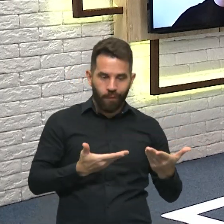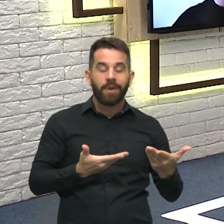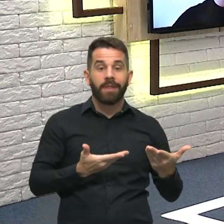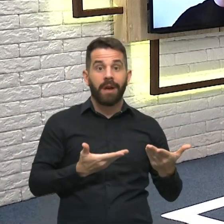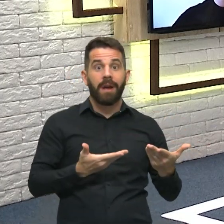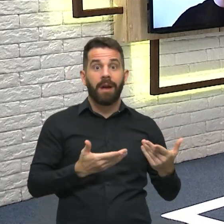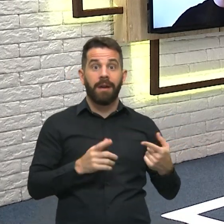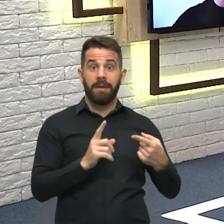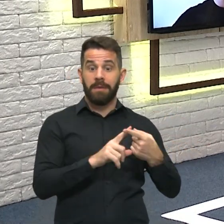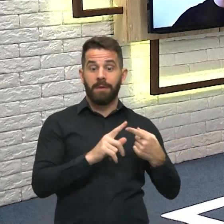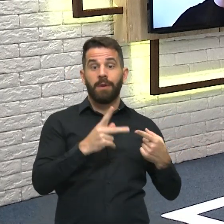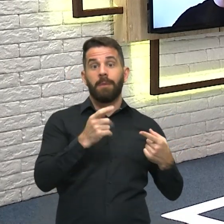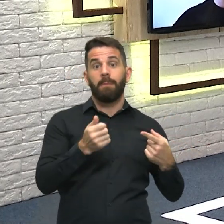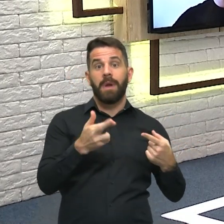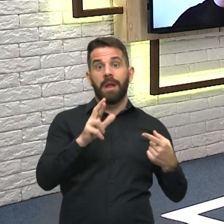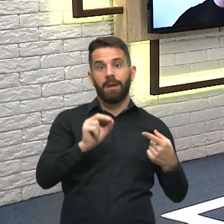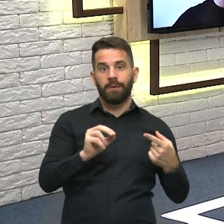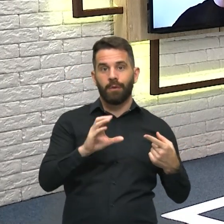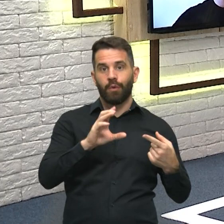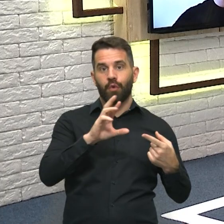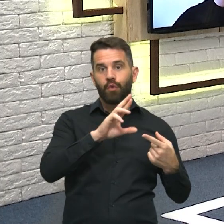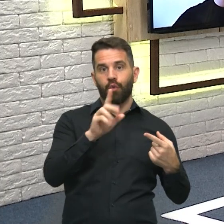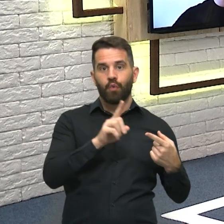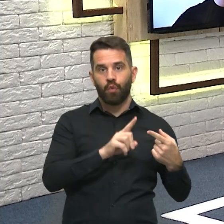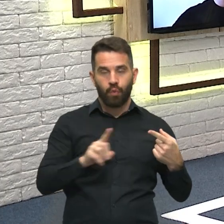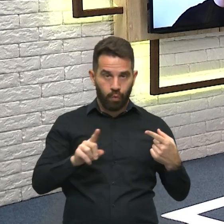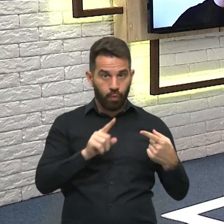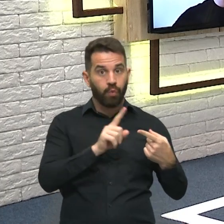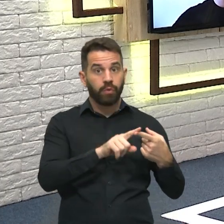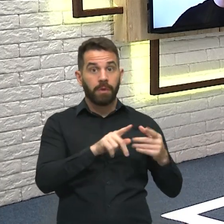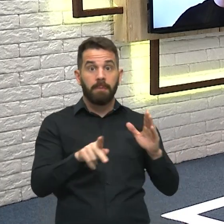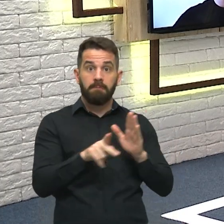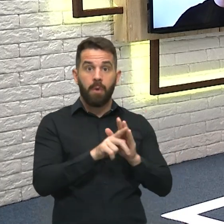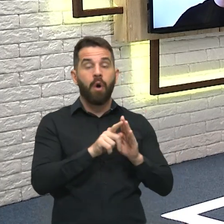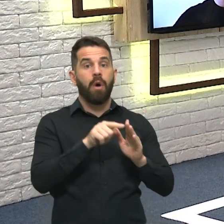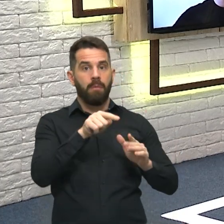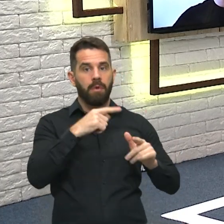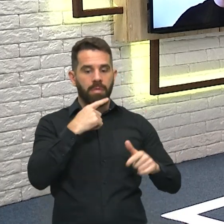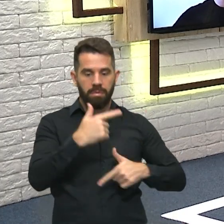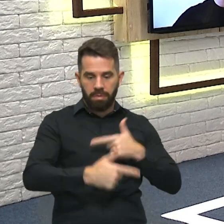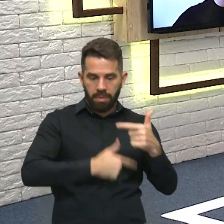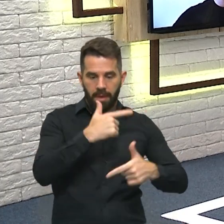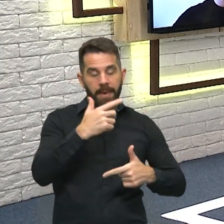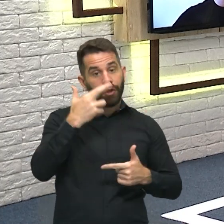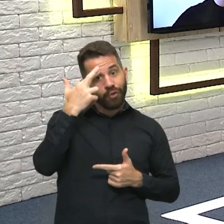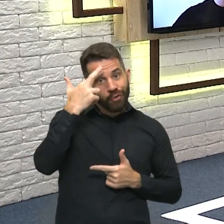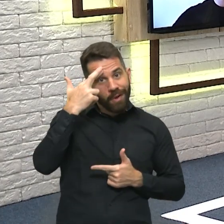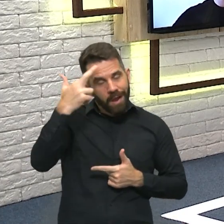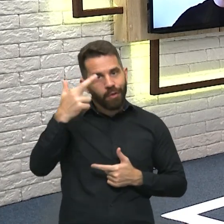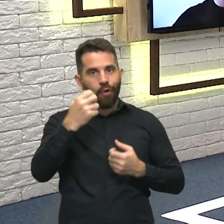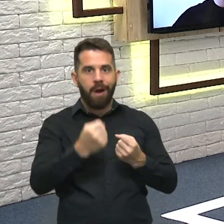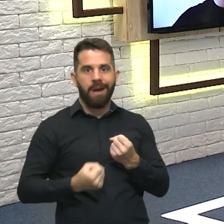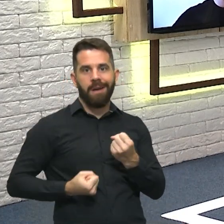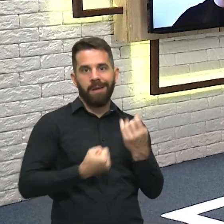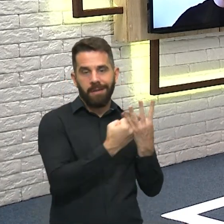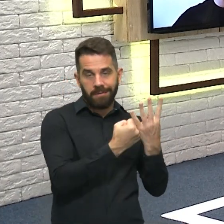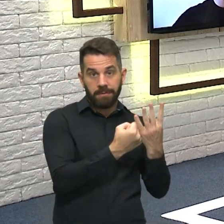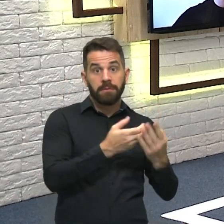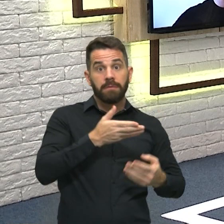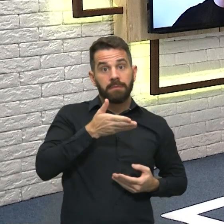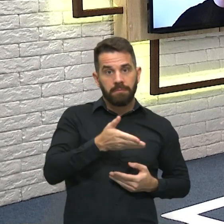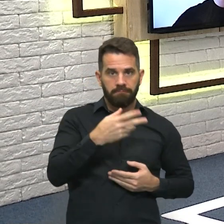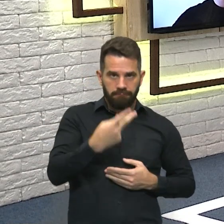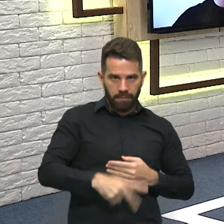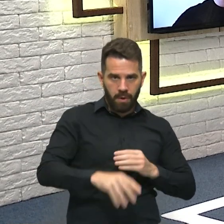Comigo aqui o Pedro Cruz, que é diretor de ações afirmativas da UFG. Ele se descreve como um homem negro, calvo, com cabelos